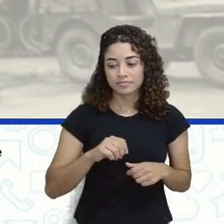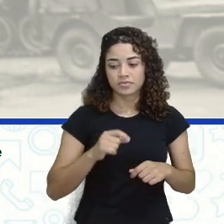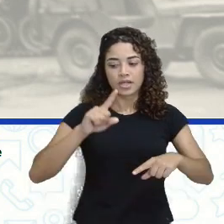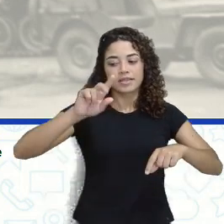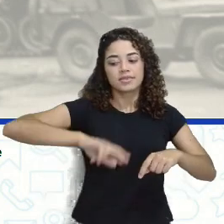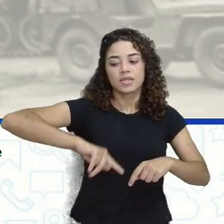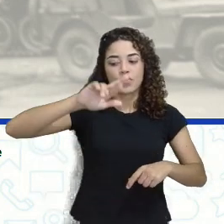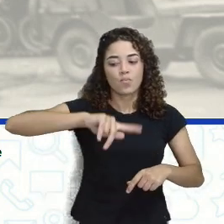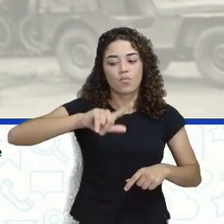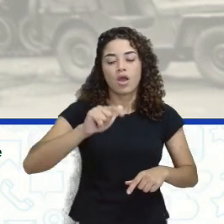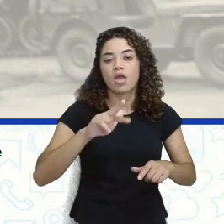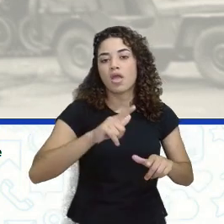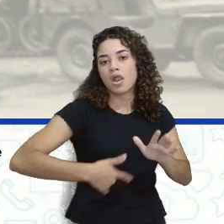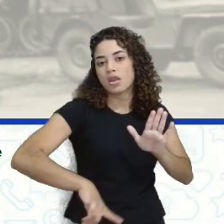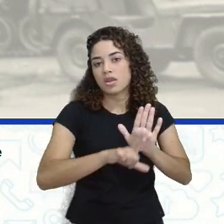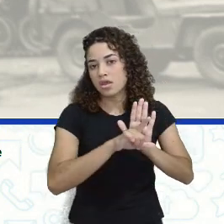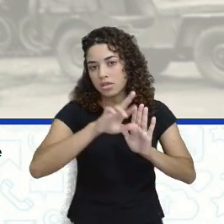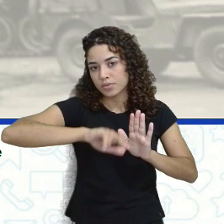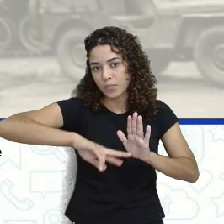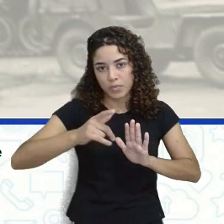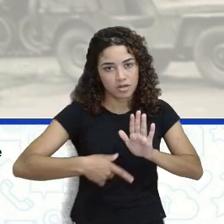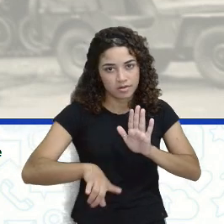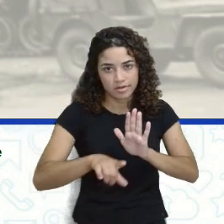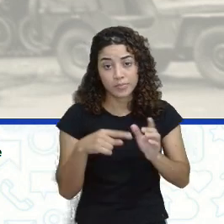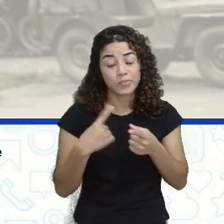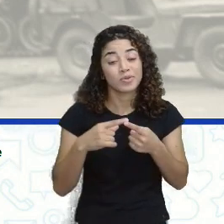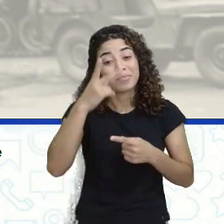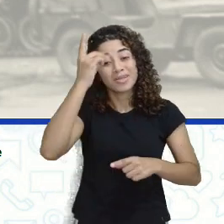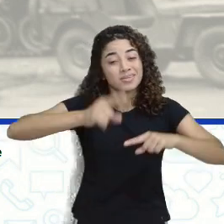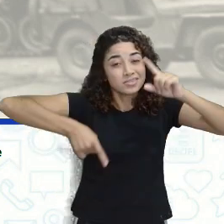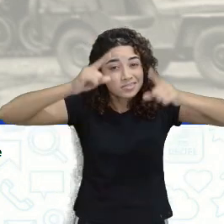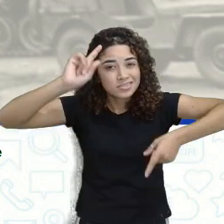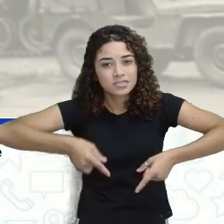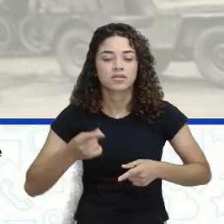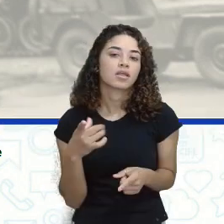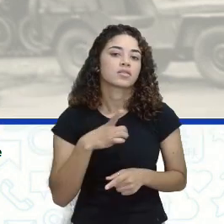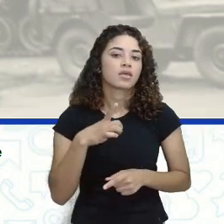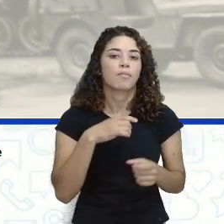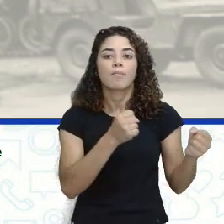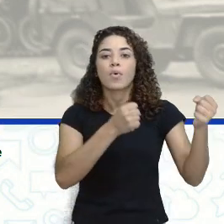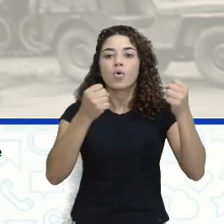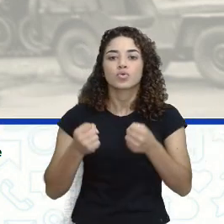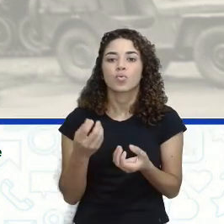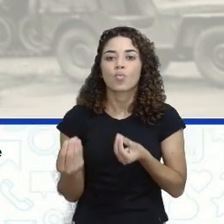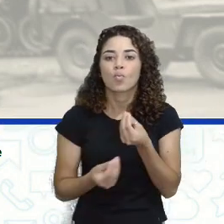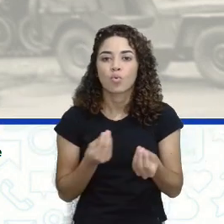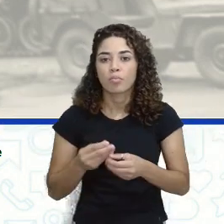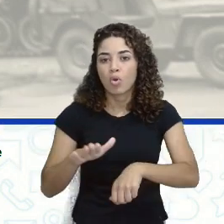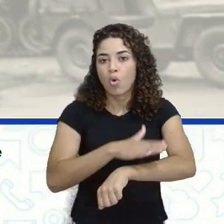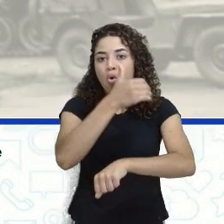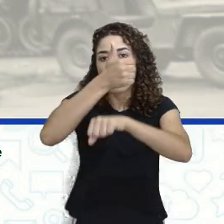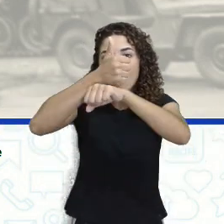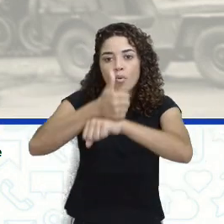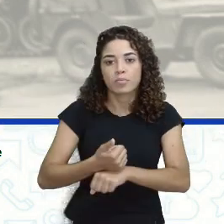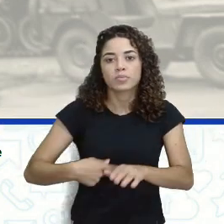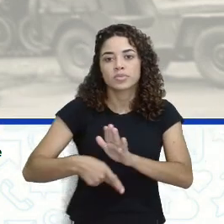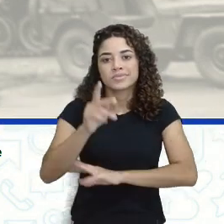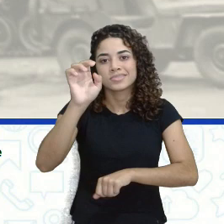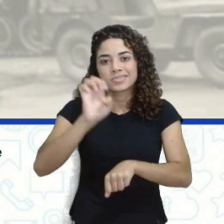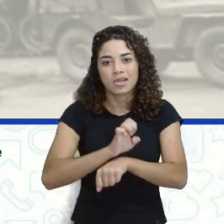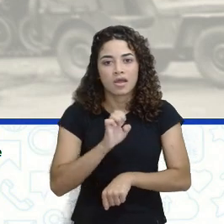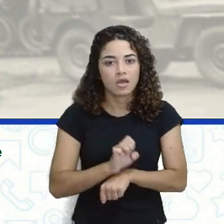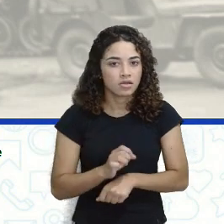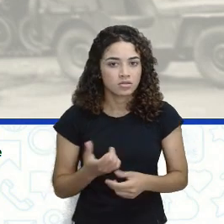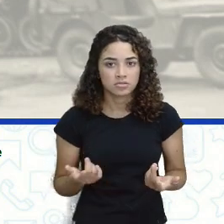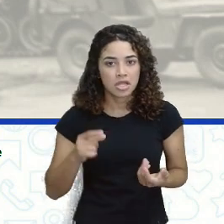Ilegítimo por quê? Porque os ditadores geralmente chegam ao poder por meio de um golpe de Estado, né? Então